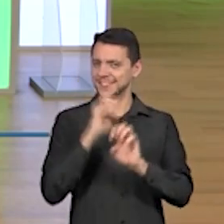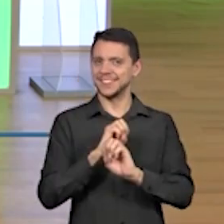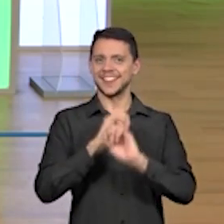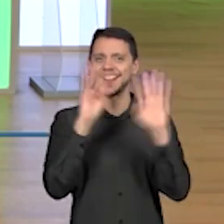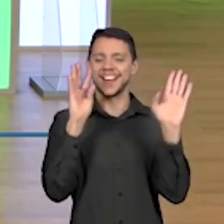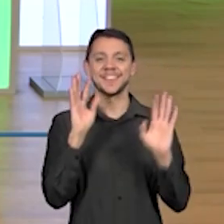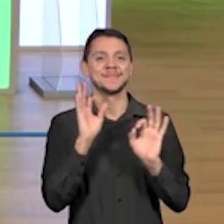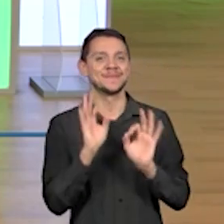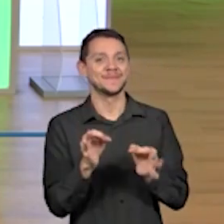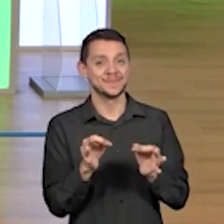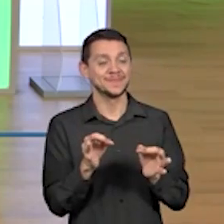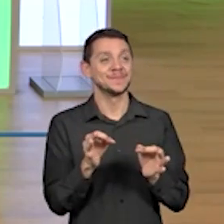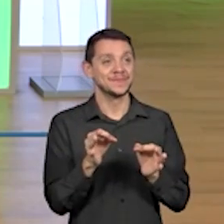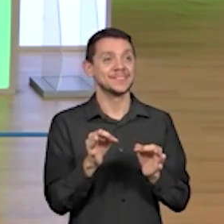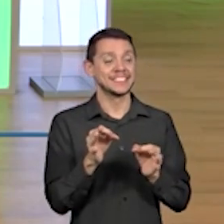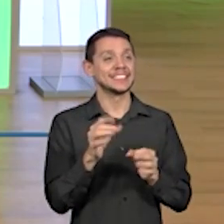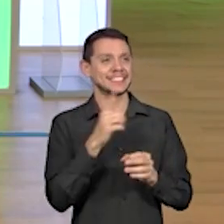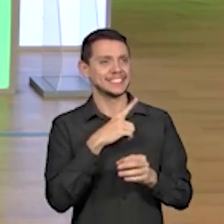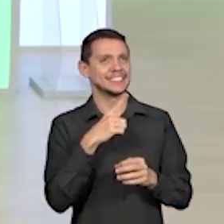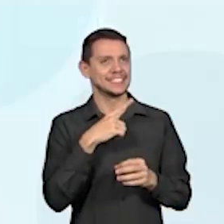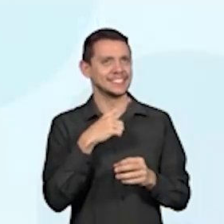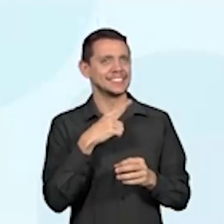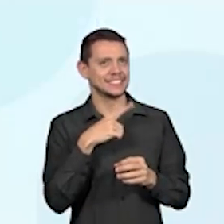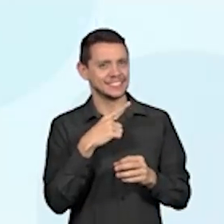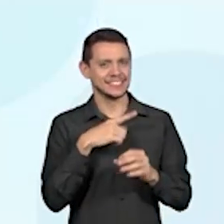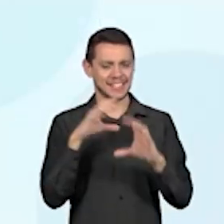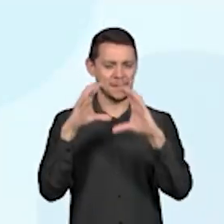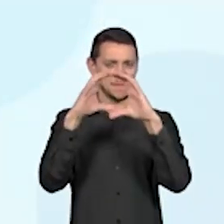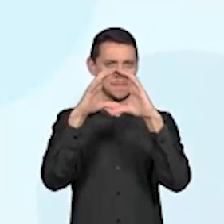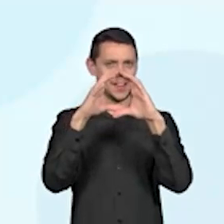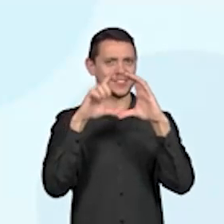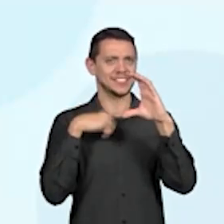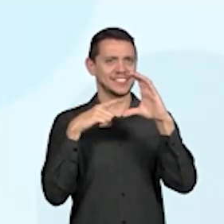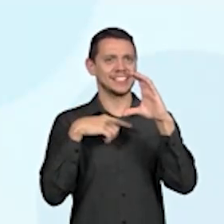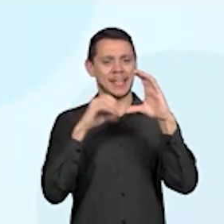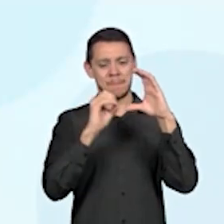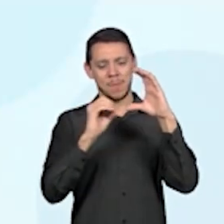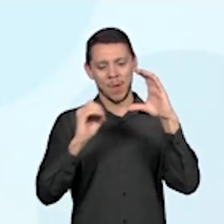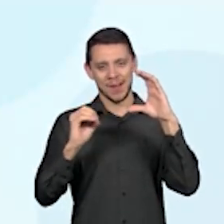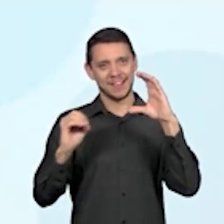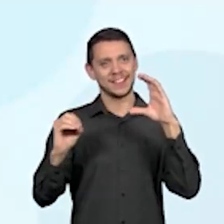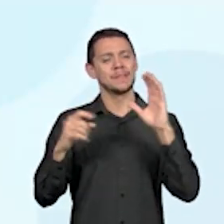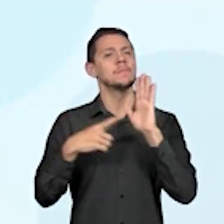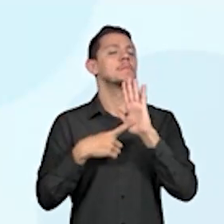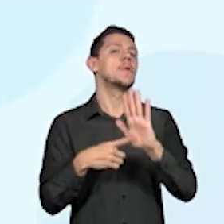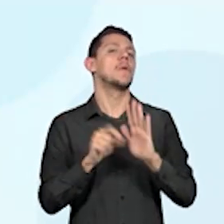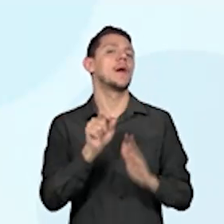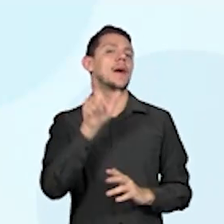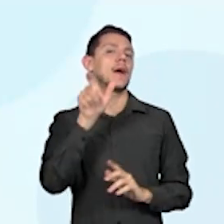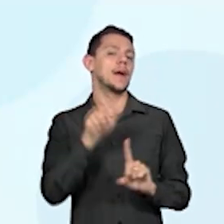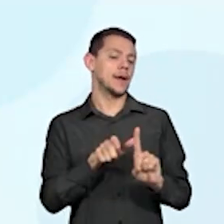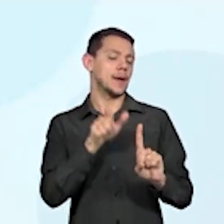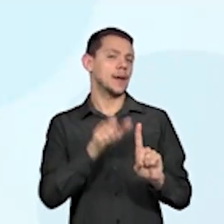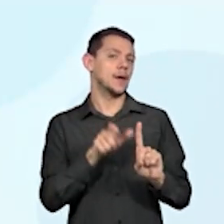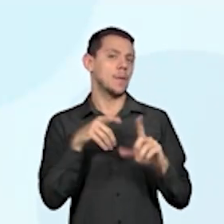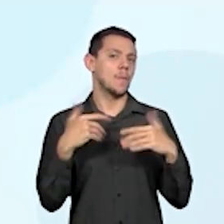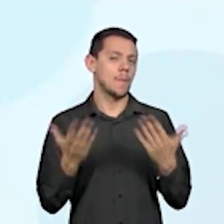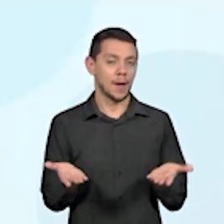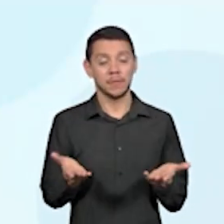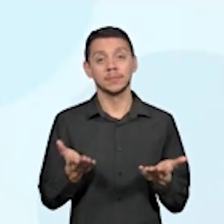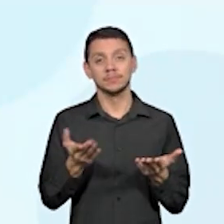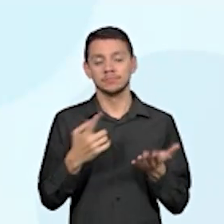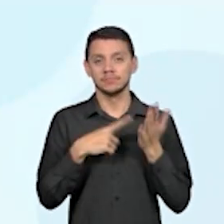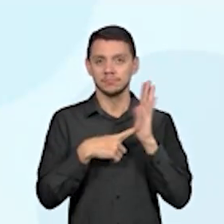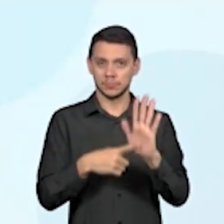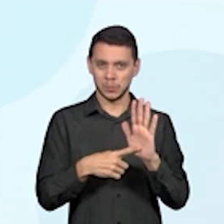Esse balãozinho, com essa terminação com as bolinhas que apontam o personagem, indicam que